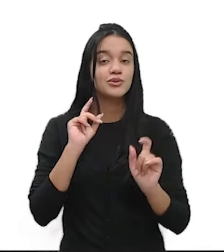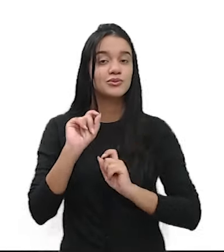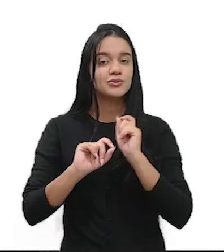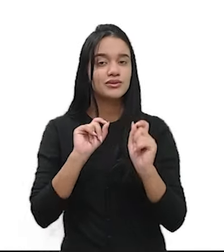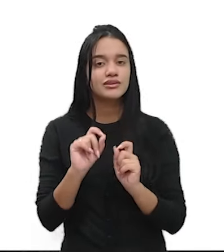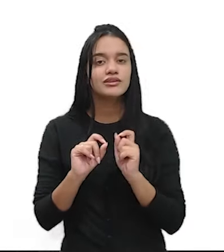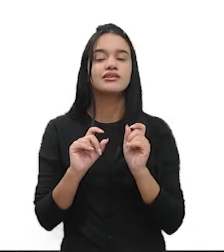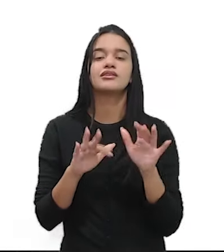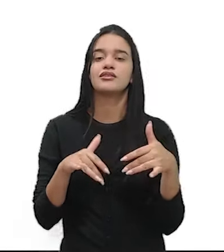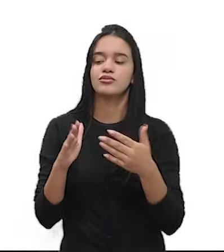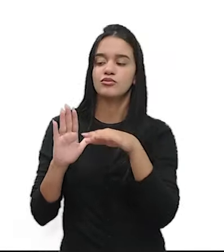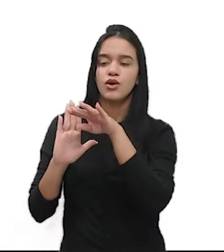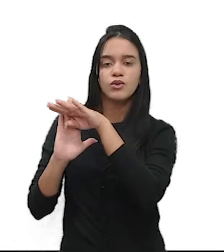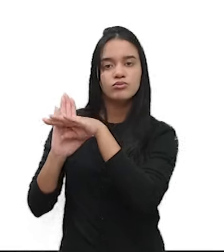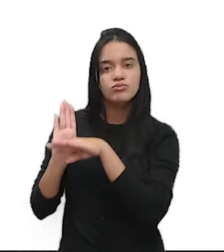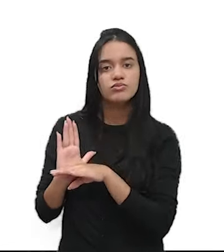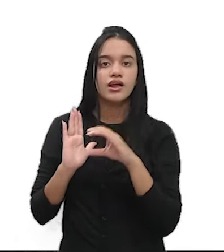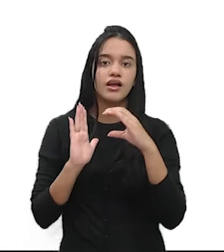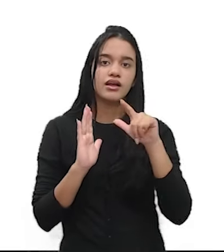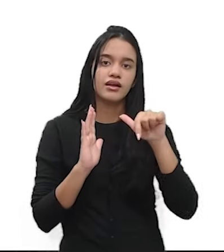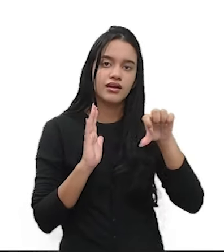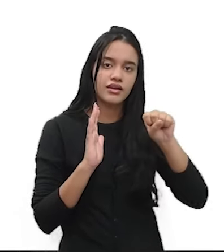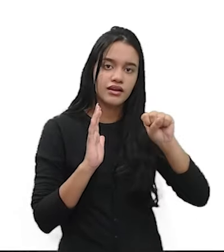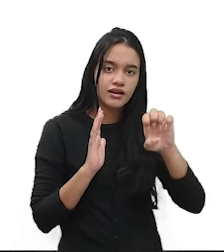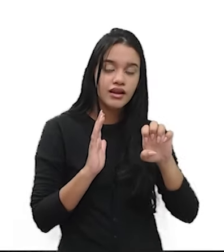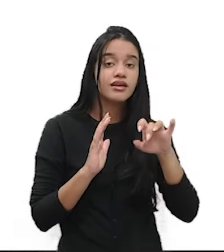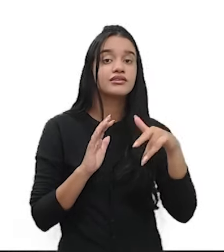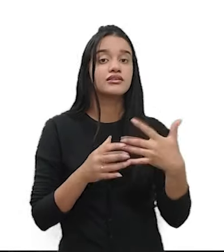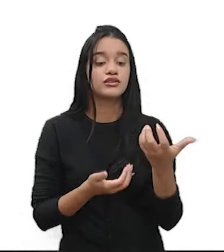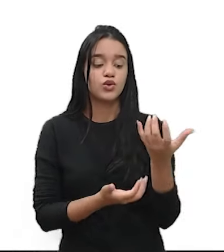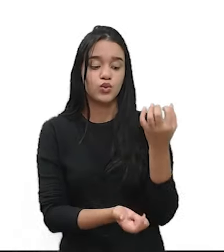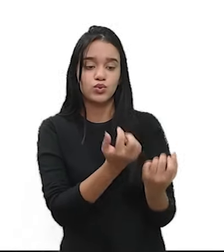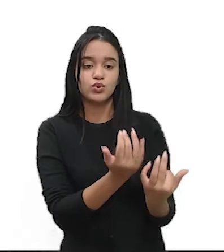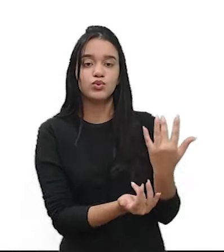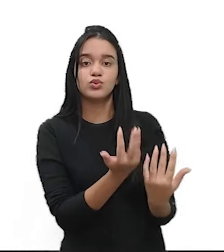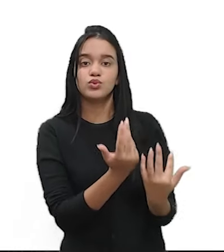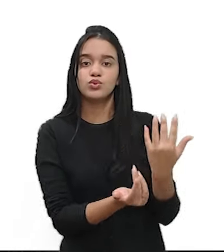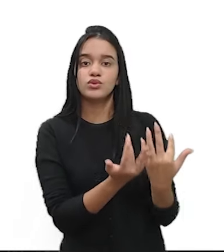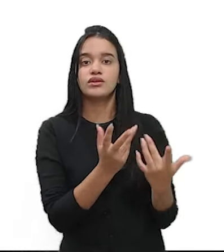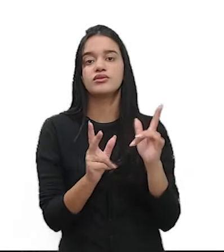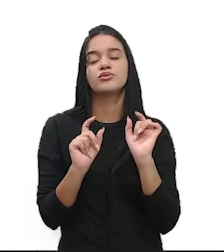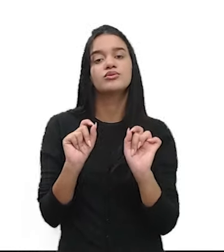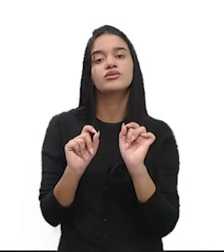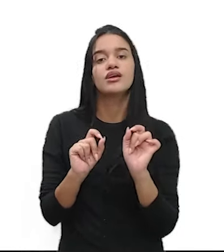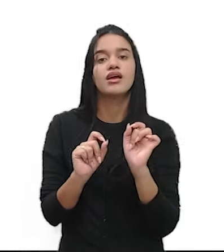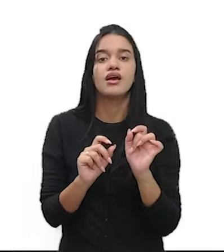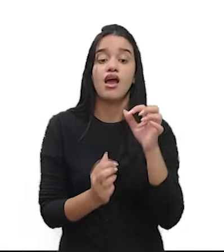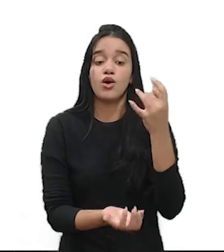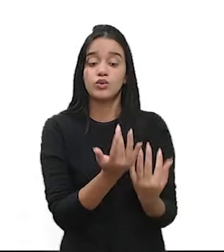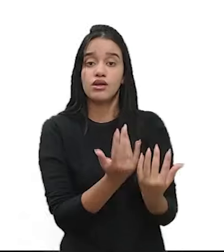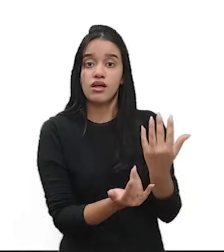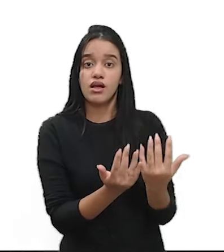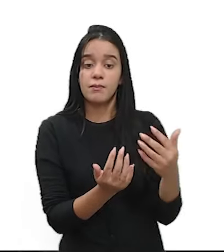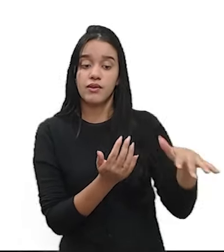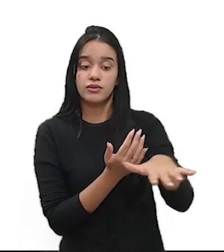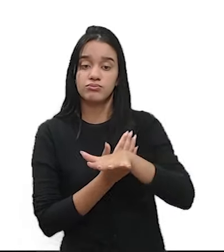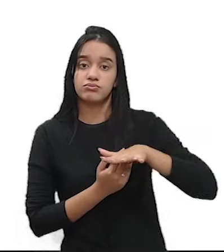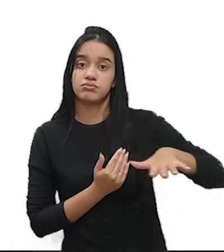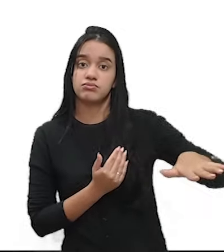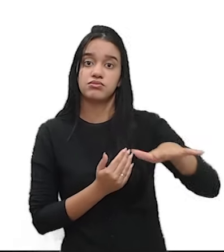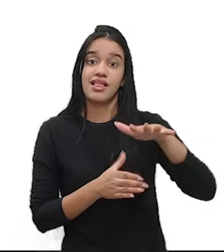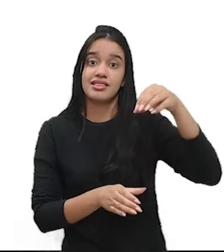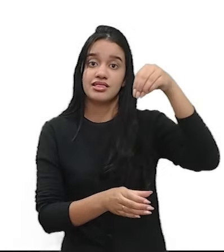partir das classes de incêndio o incêndio de classe A é aquele que queima na superfície e no